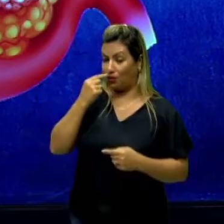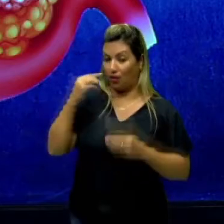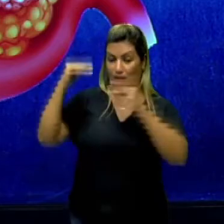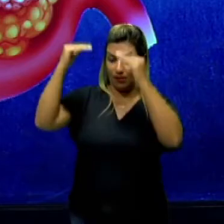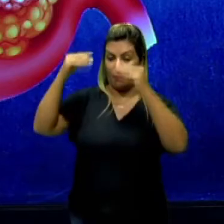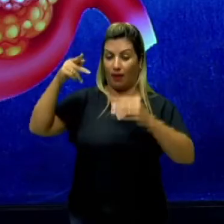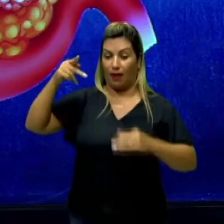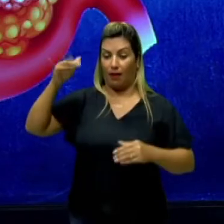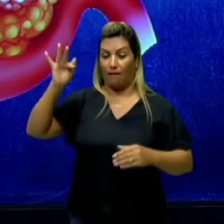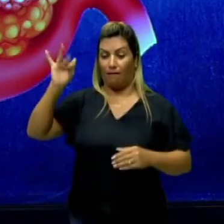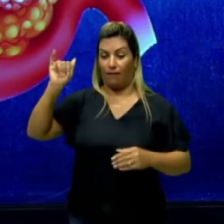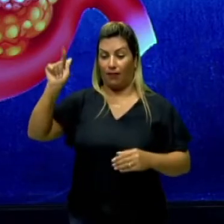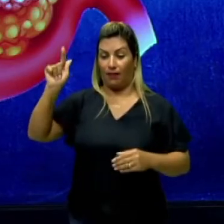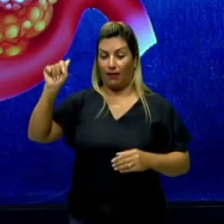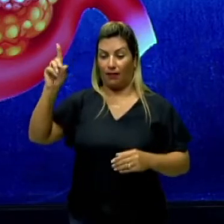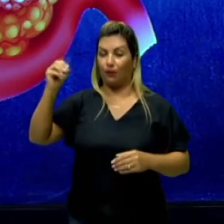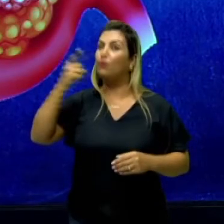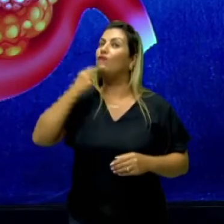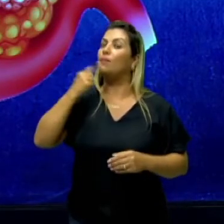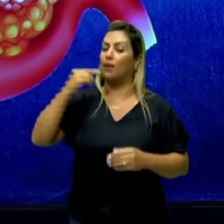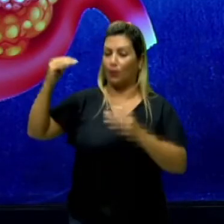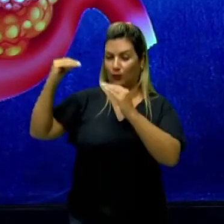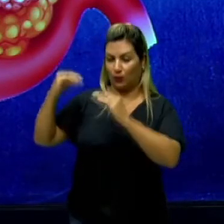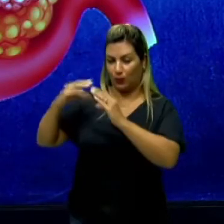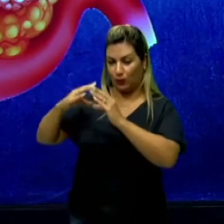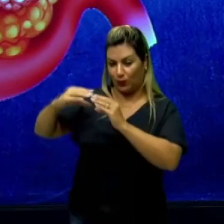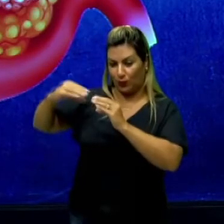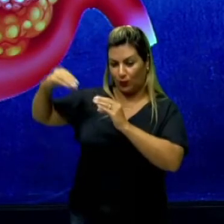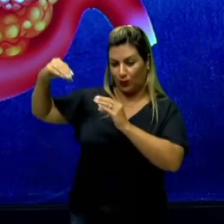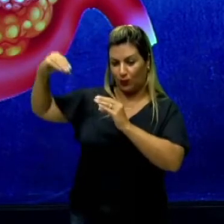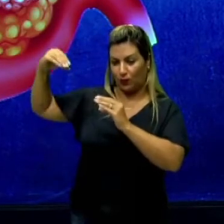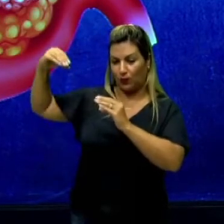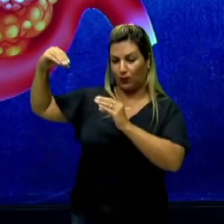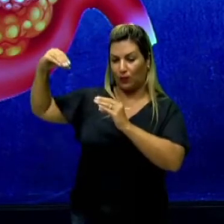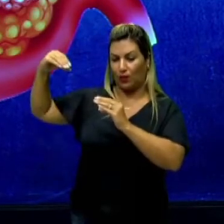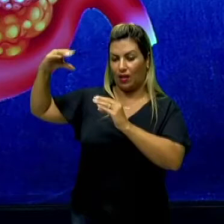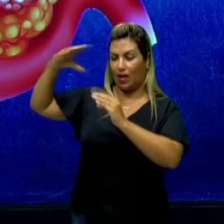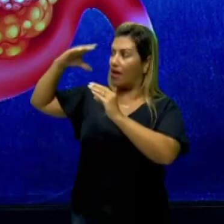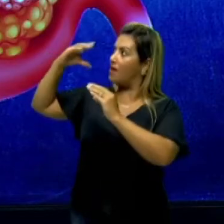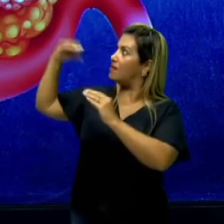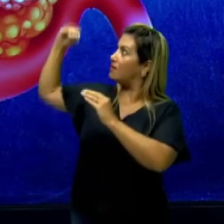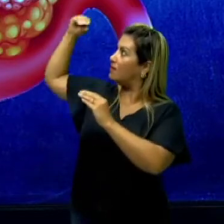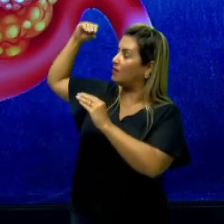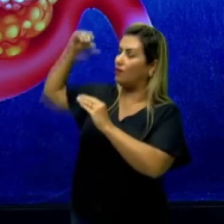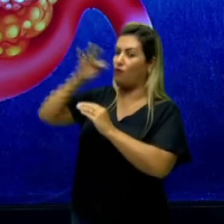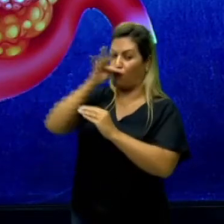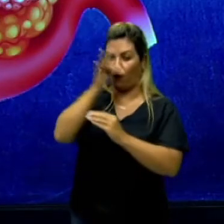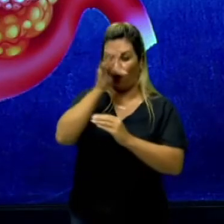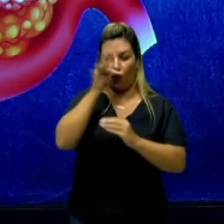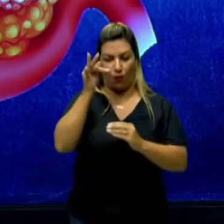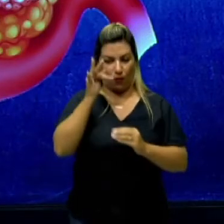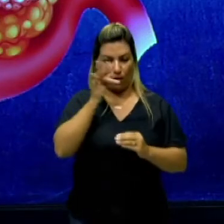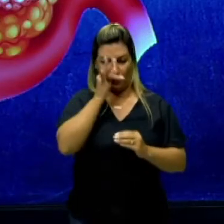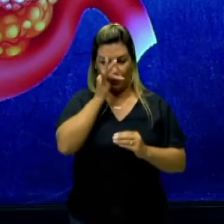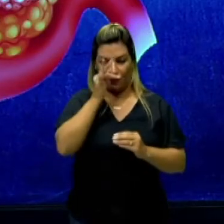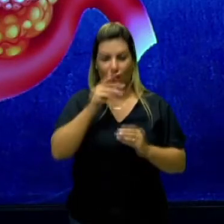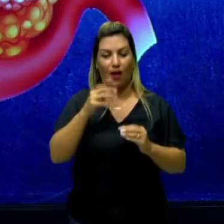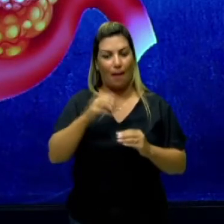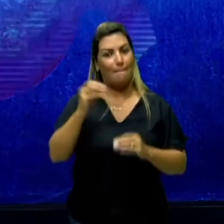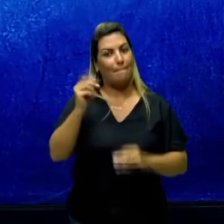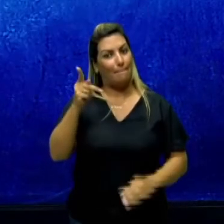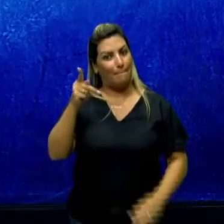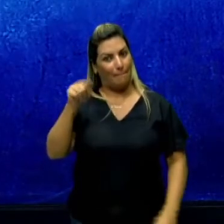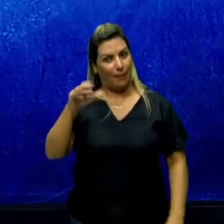fígado, abaixo do fígado uma bolsinha que é a vesícula biliar e abaixo, com uma cor amarelada ou alaranjada, nós temos o